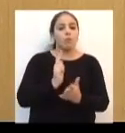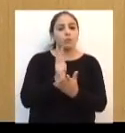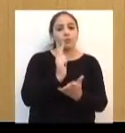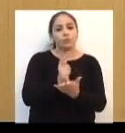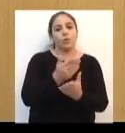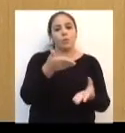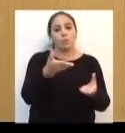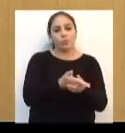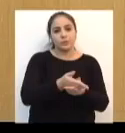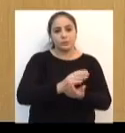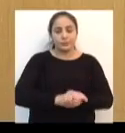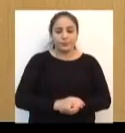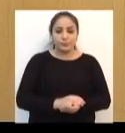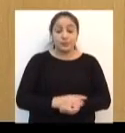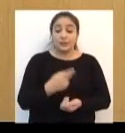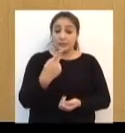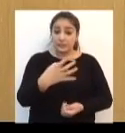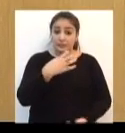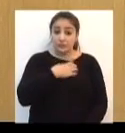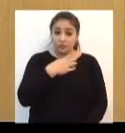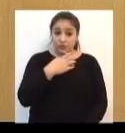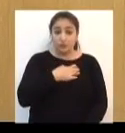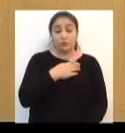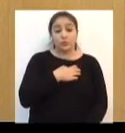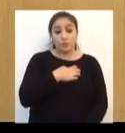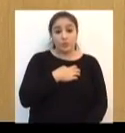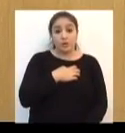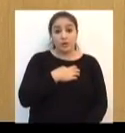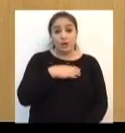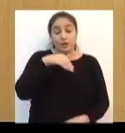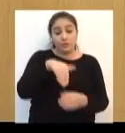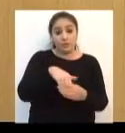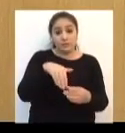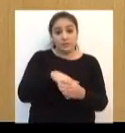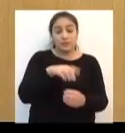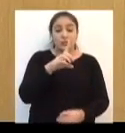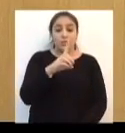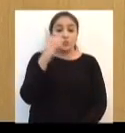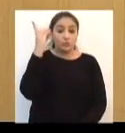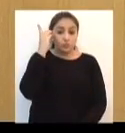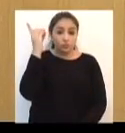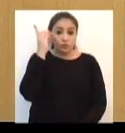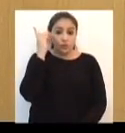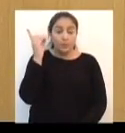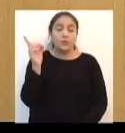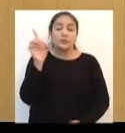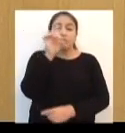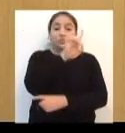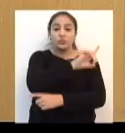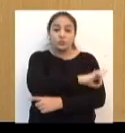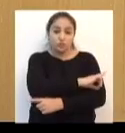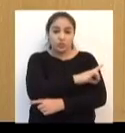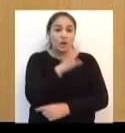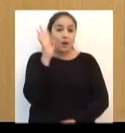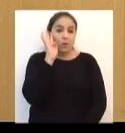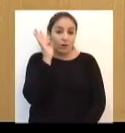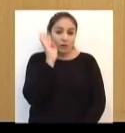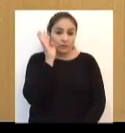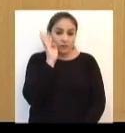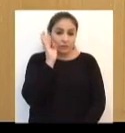à tramitação. Assim, a votação de afastamento de Dilma Rousseff está prevista para iniciar